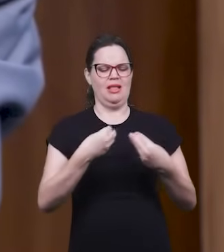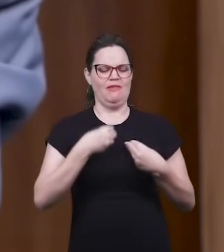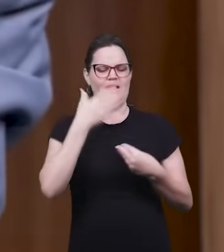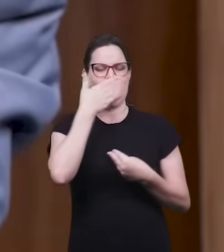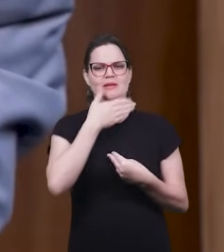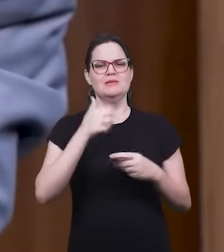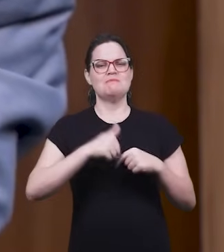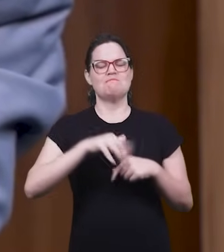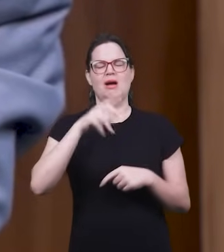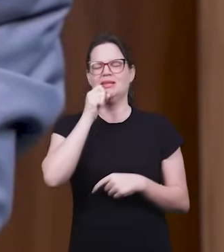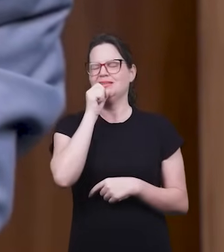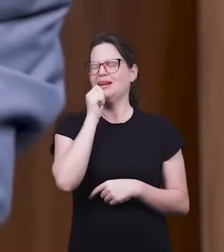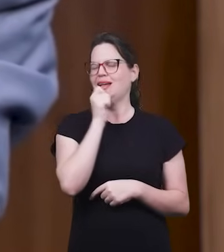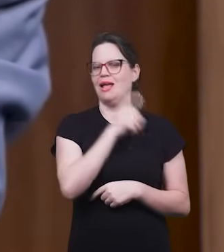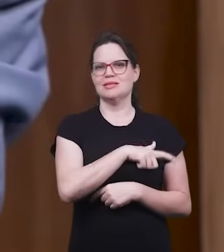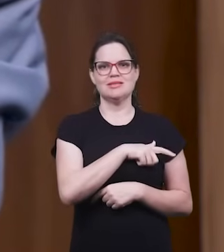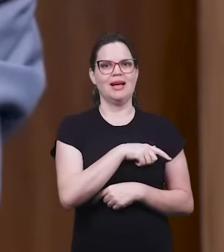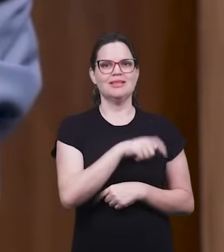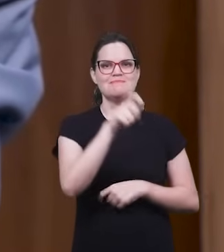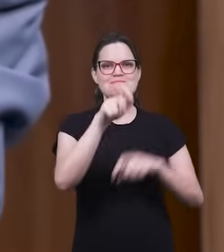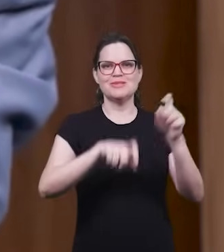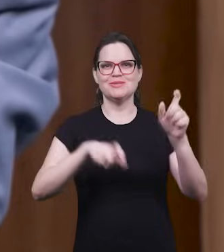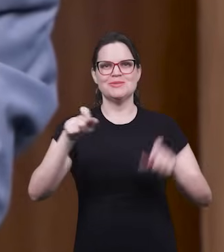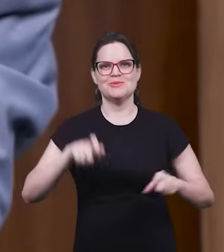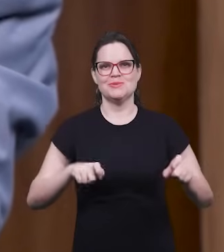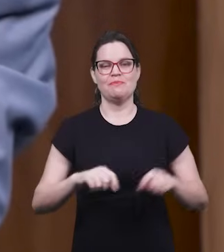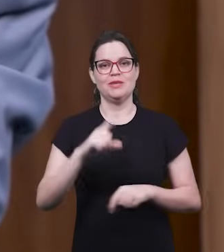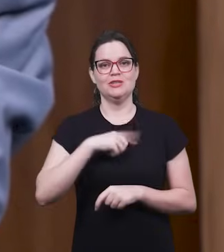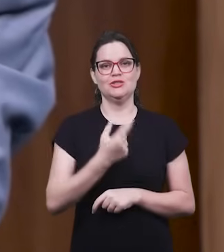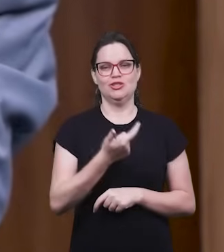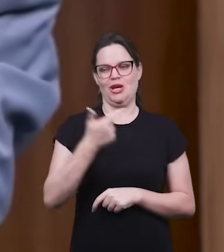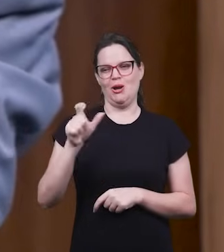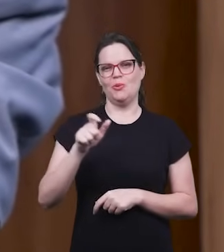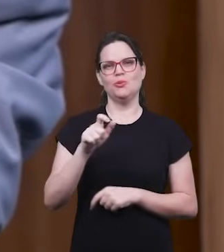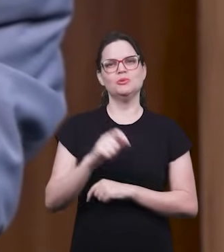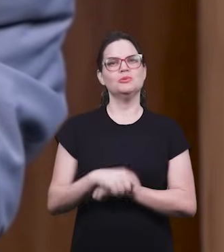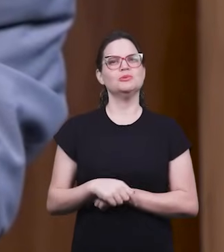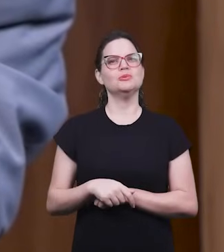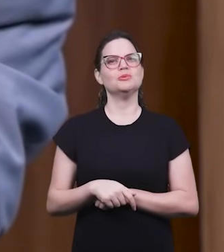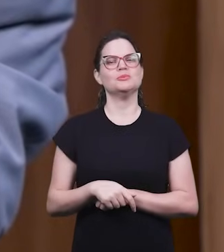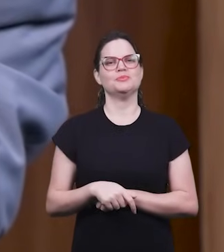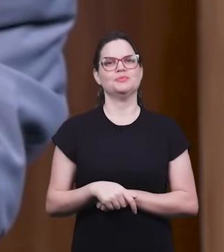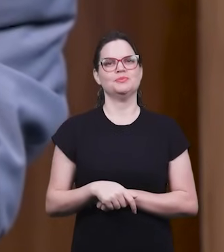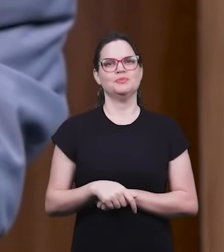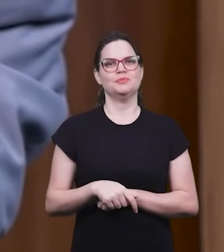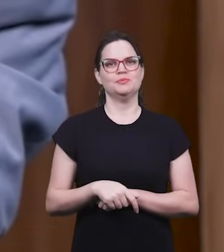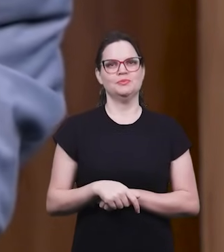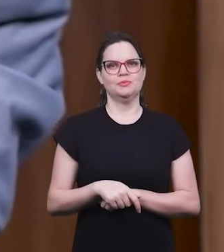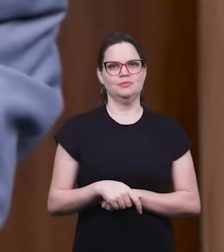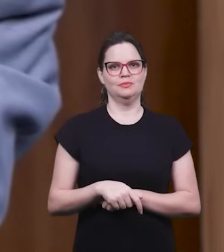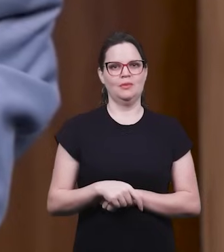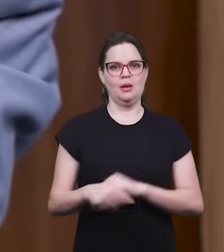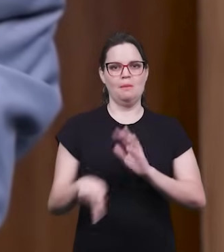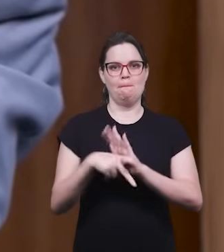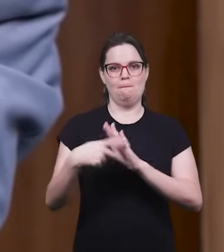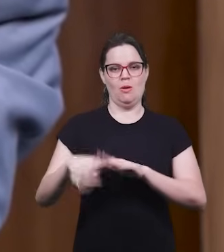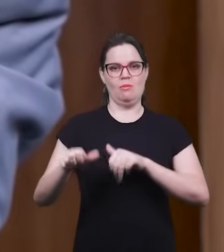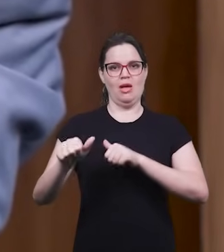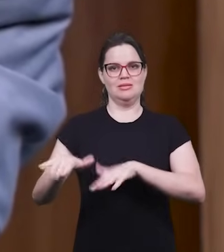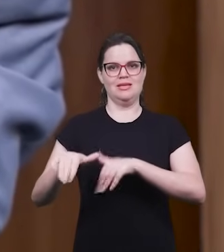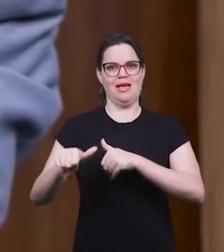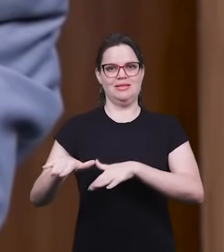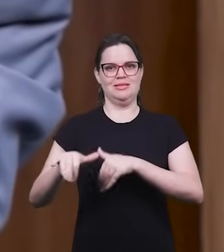mais engraçada que você pode imaginar, de gente. Assim, tinha um outro aqui, que era do Exército,